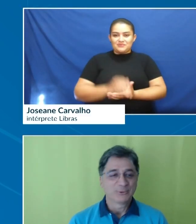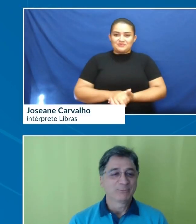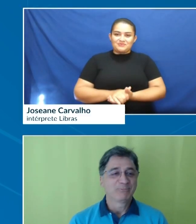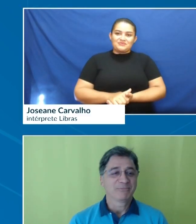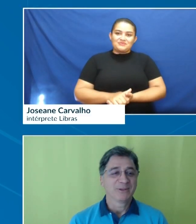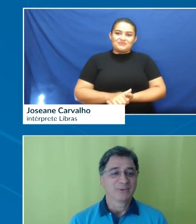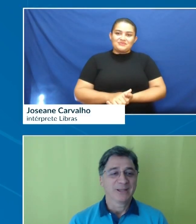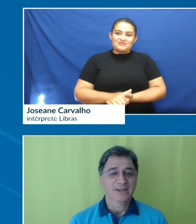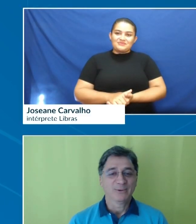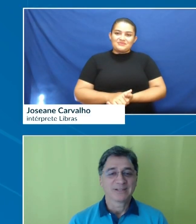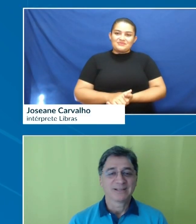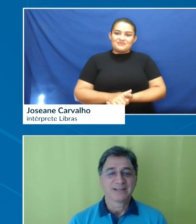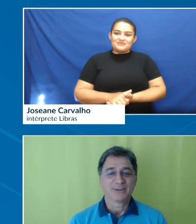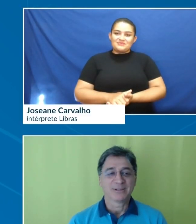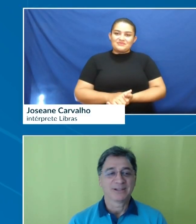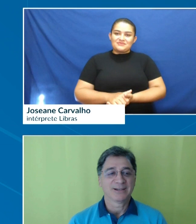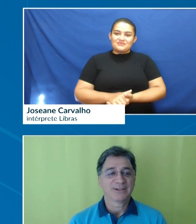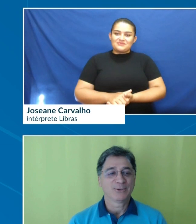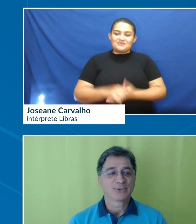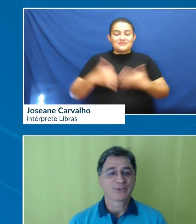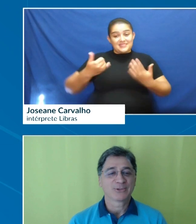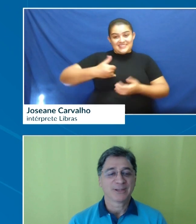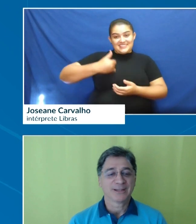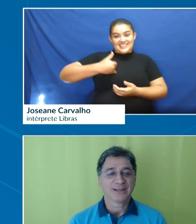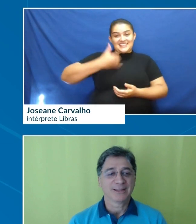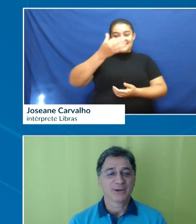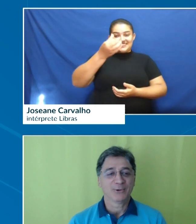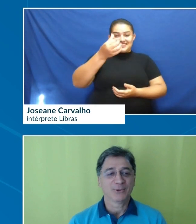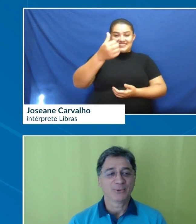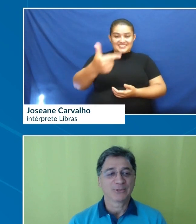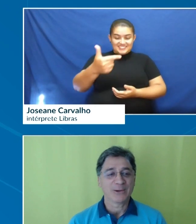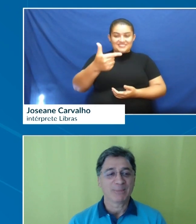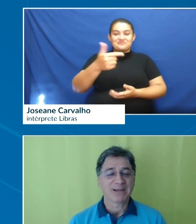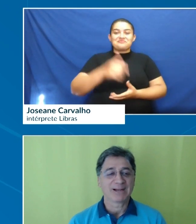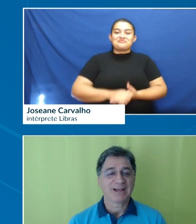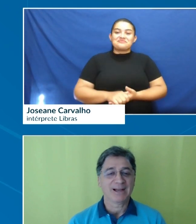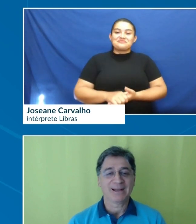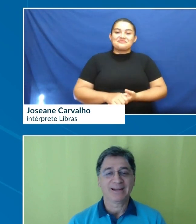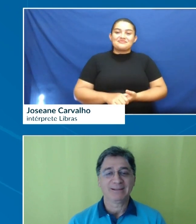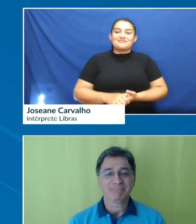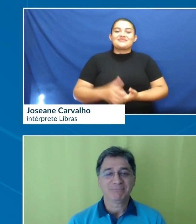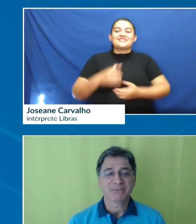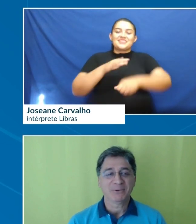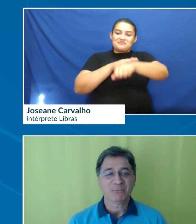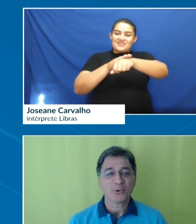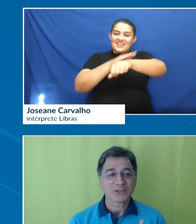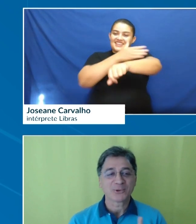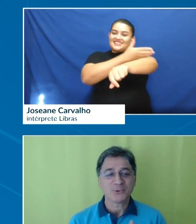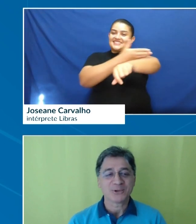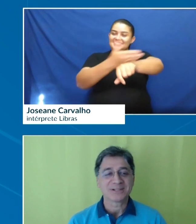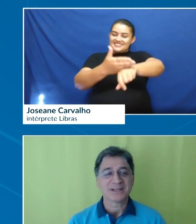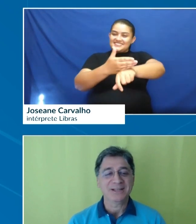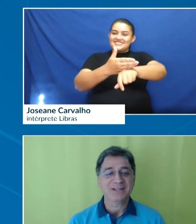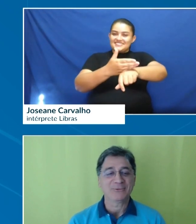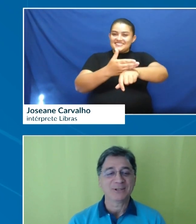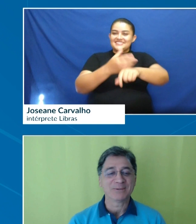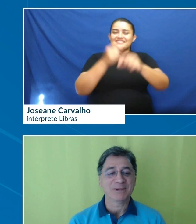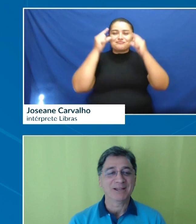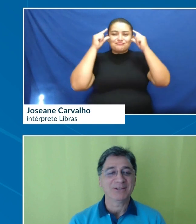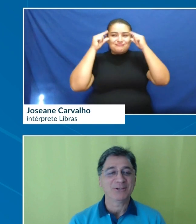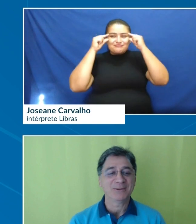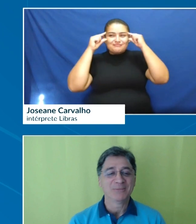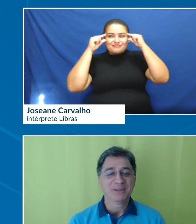Bom, eu tenho 62 anos, então eu tenho a pele clara, poucas rugas